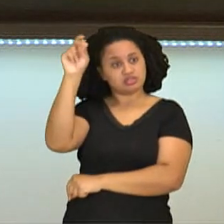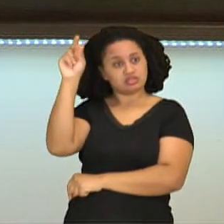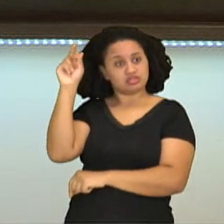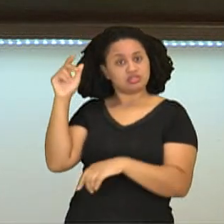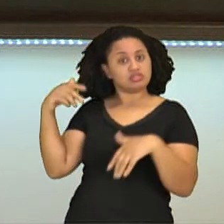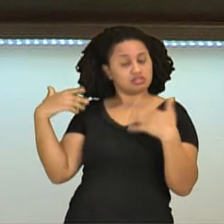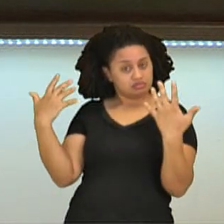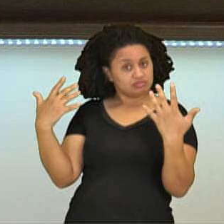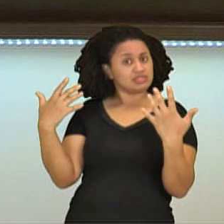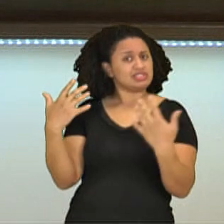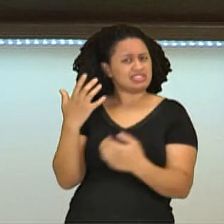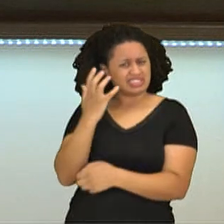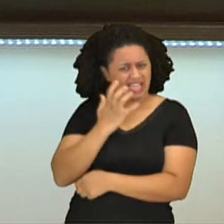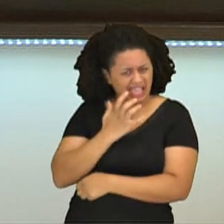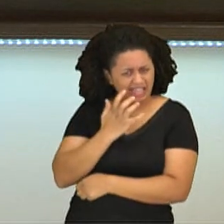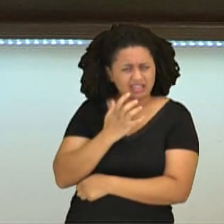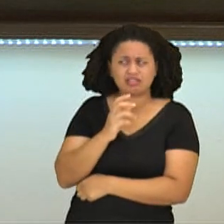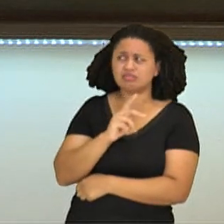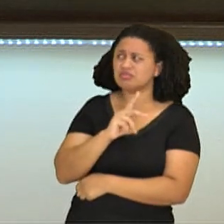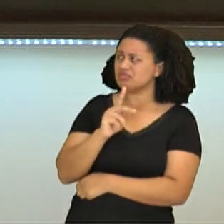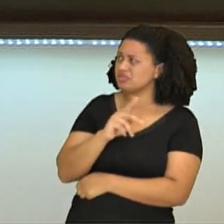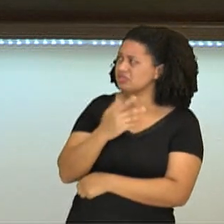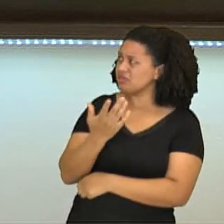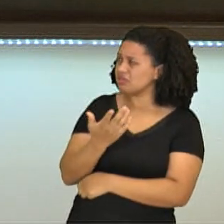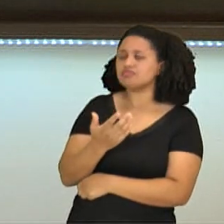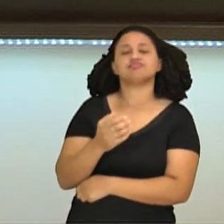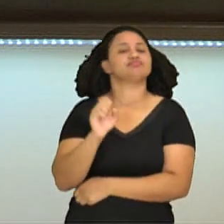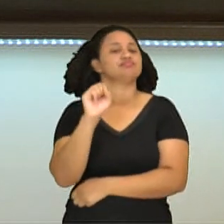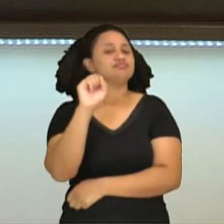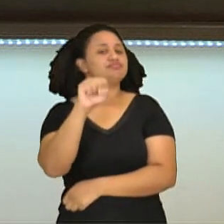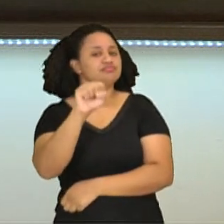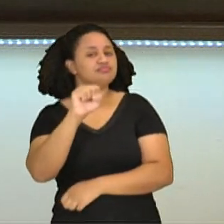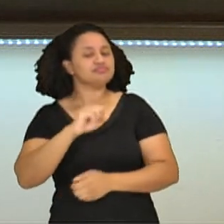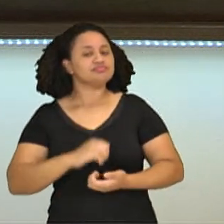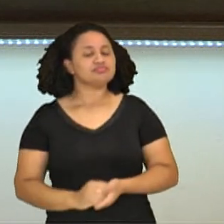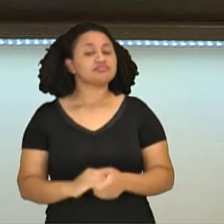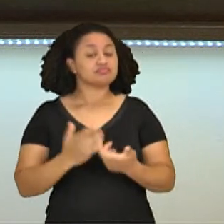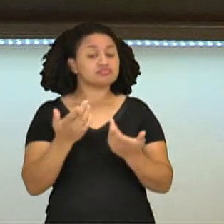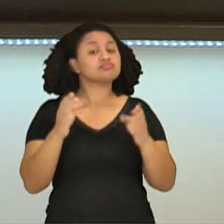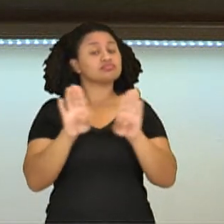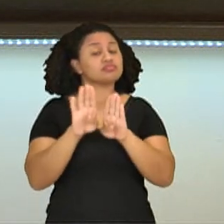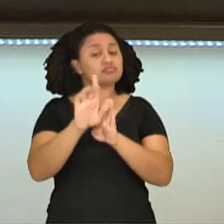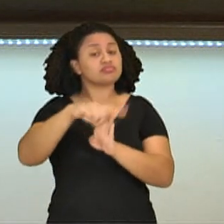professor? Sério? Seríssimo. Imagina esses caras. Também foram dominados pelos egípcios.